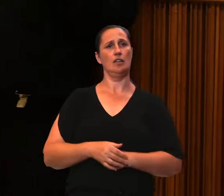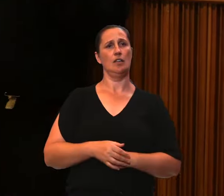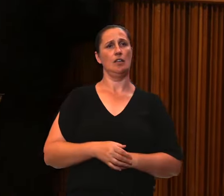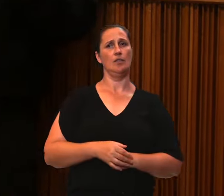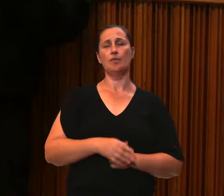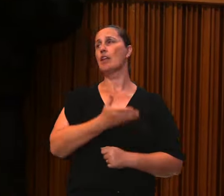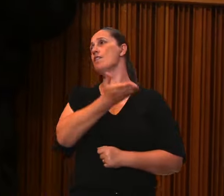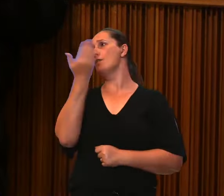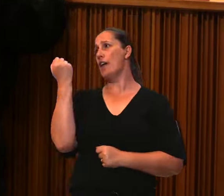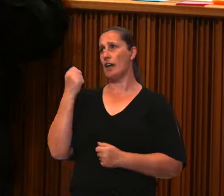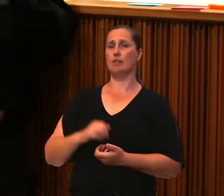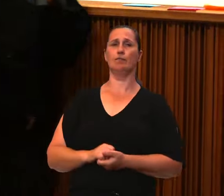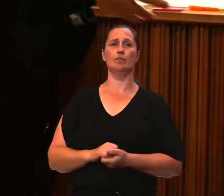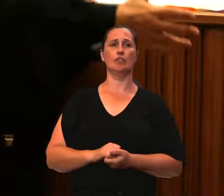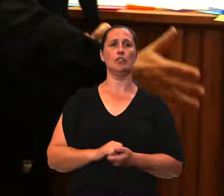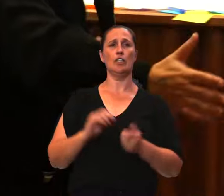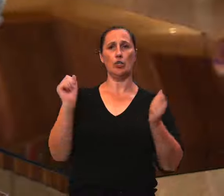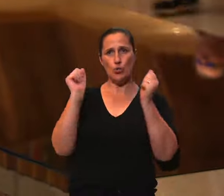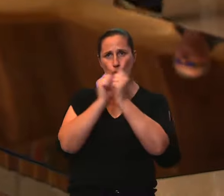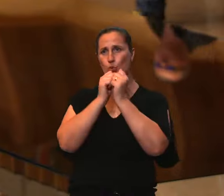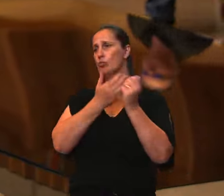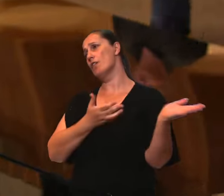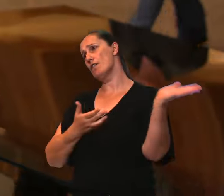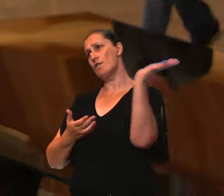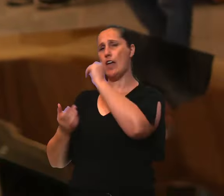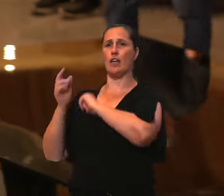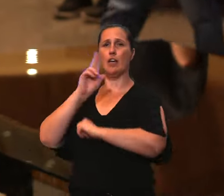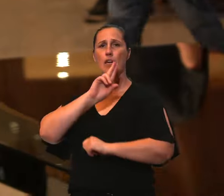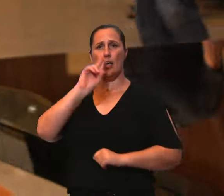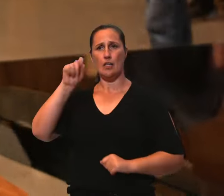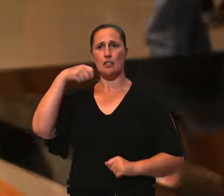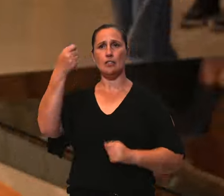pra igreja eu quero você de frente frente pra igreja venha venha em nome de